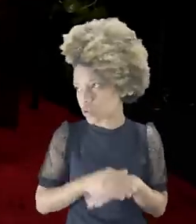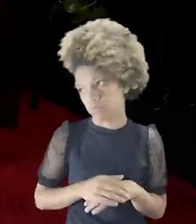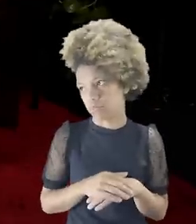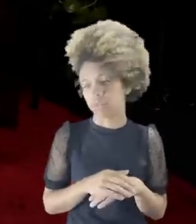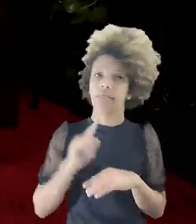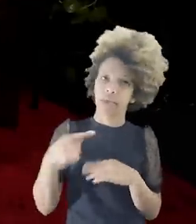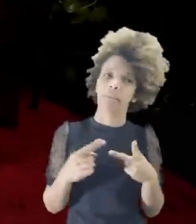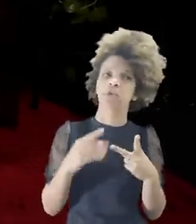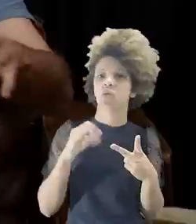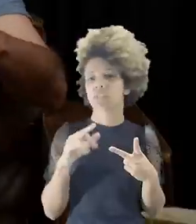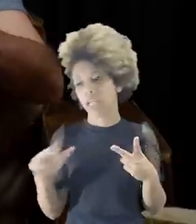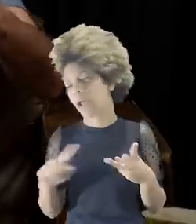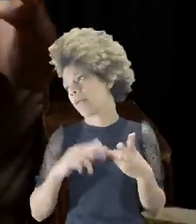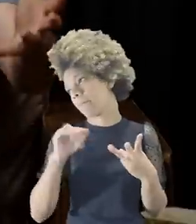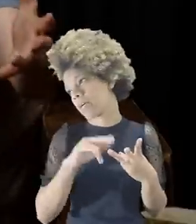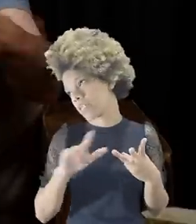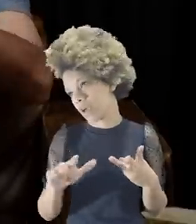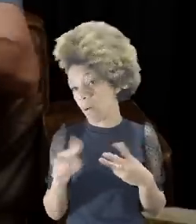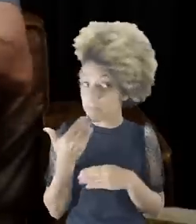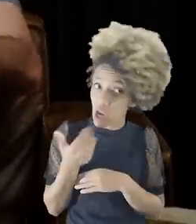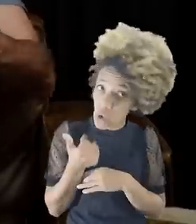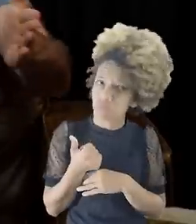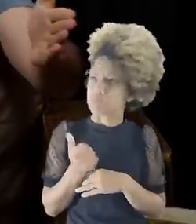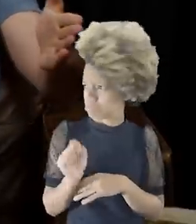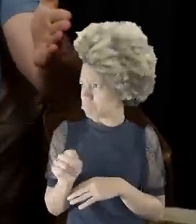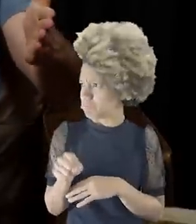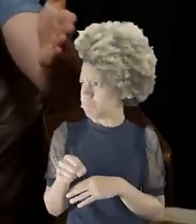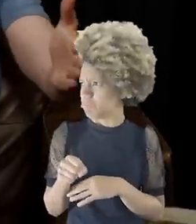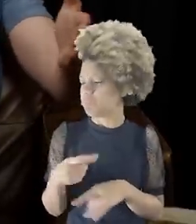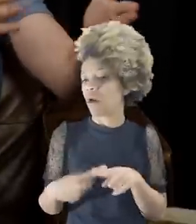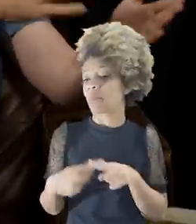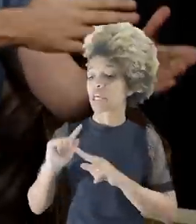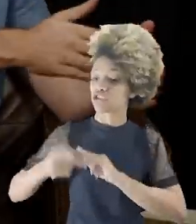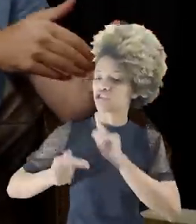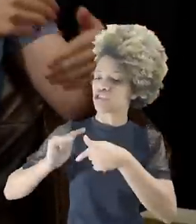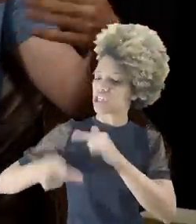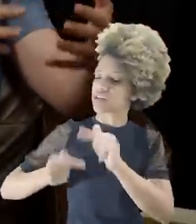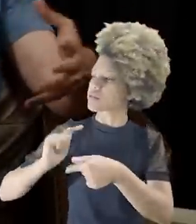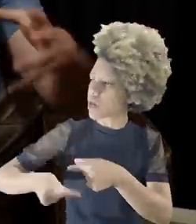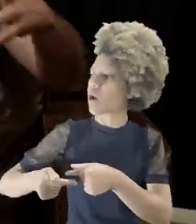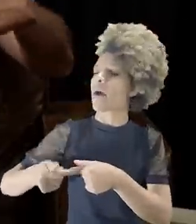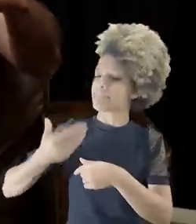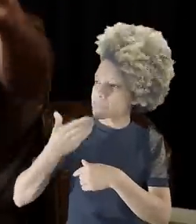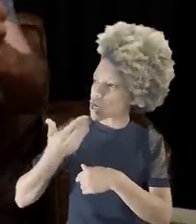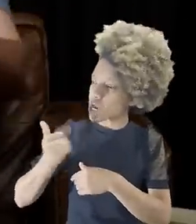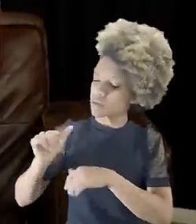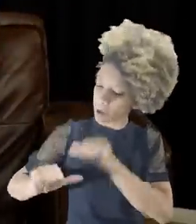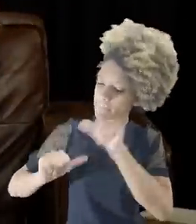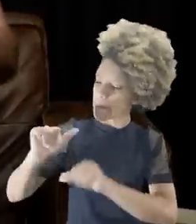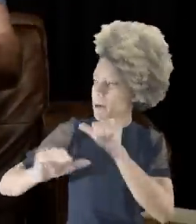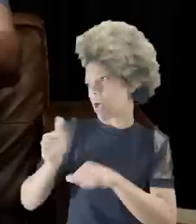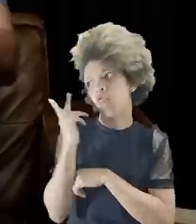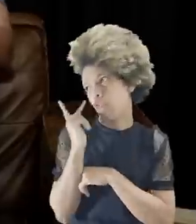a época do Oscar do Marcel melhorou claro que melhorou porque as gerações vem melhorando é normal em relação ao mundo